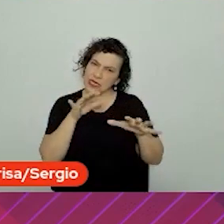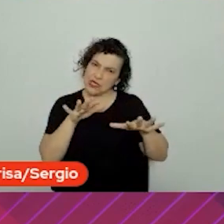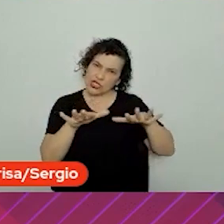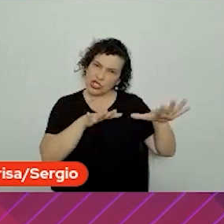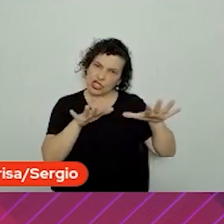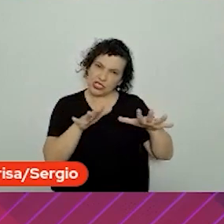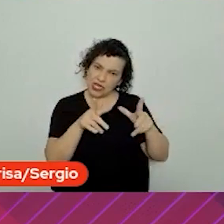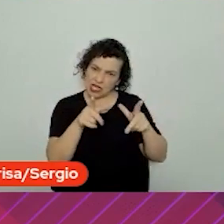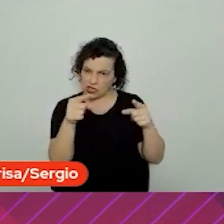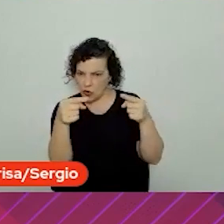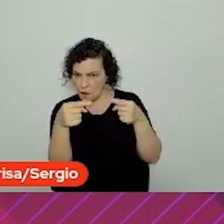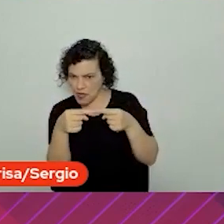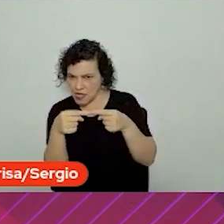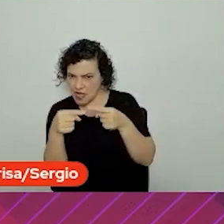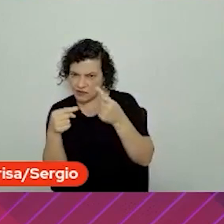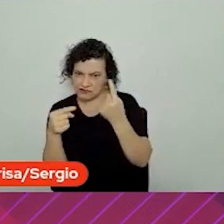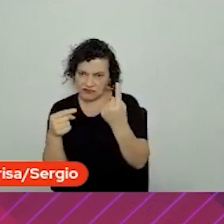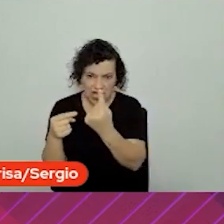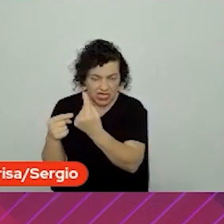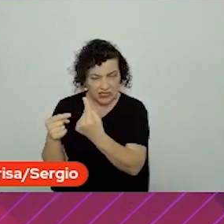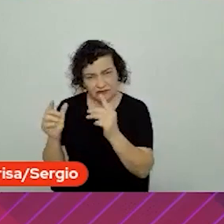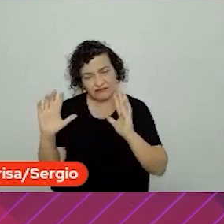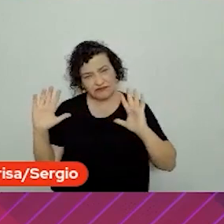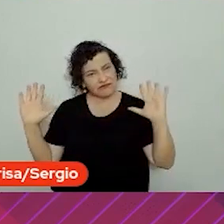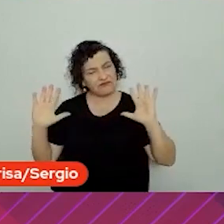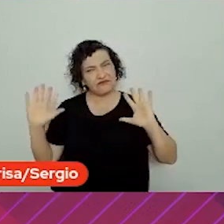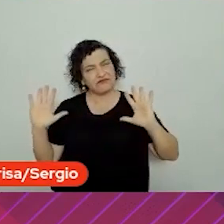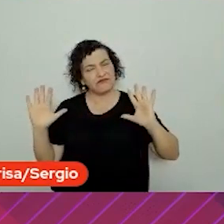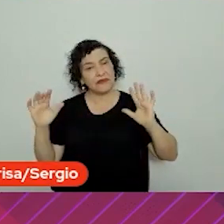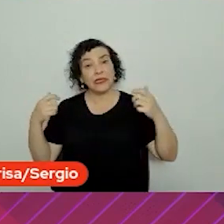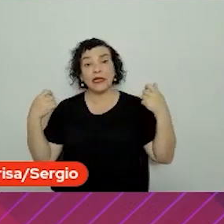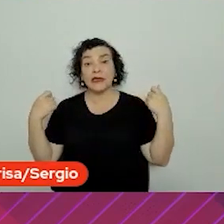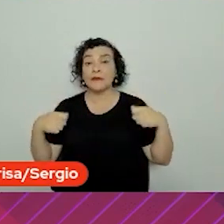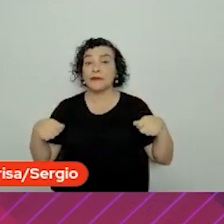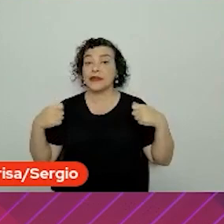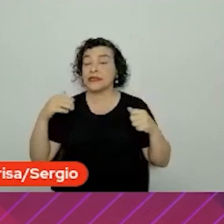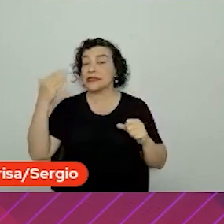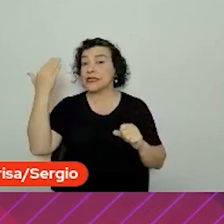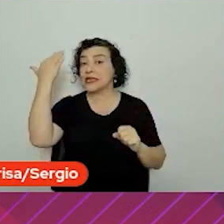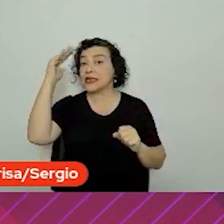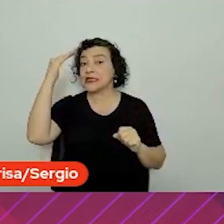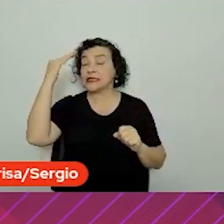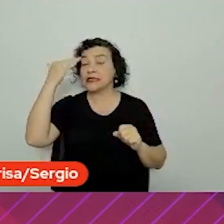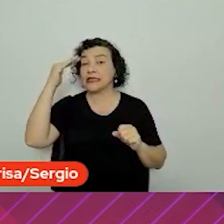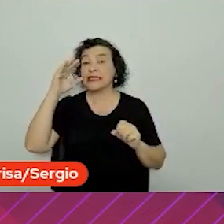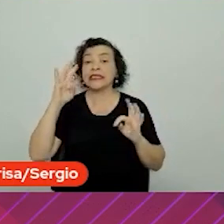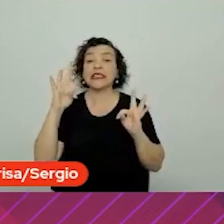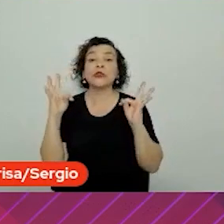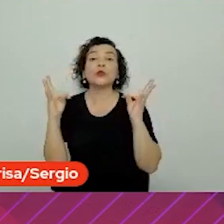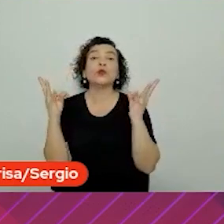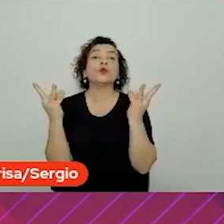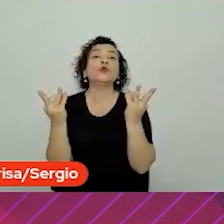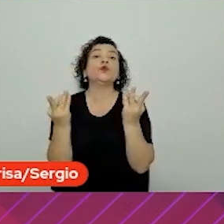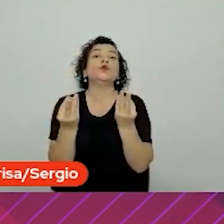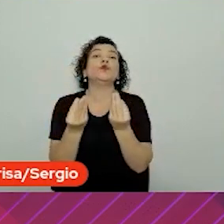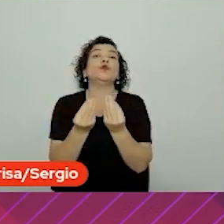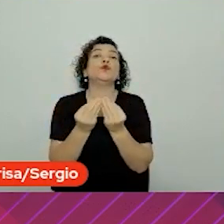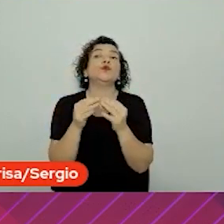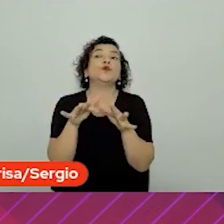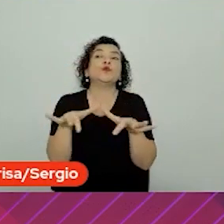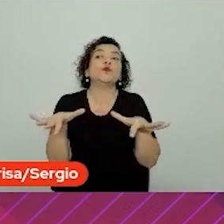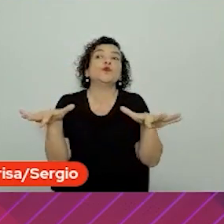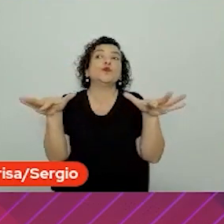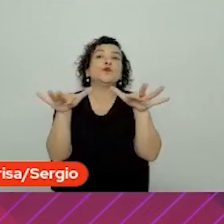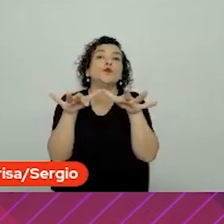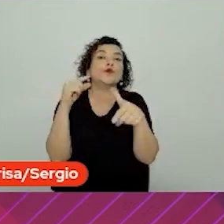um, agilidade é igual a outro. A gente tem que entender o todo que está embaixo do guarda-chuva de agilidade